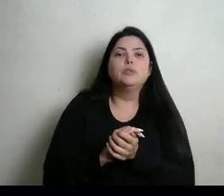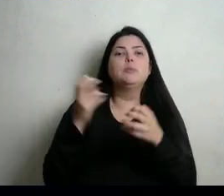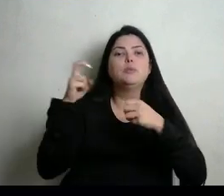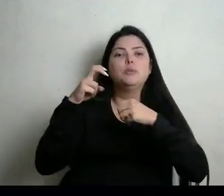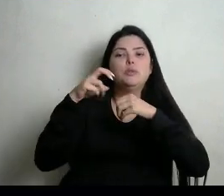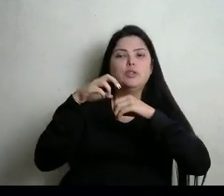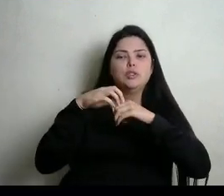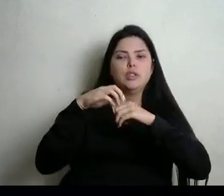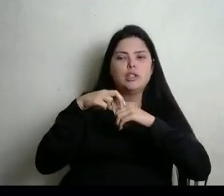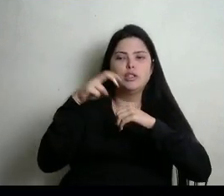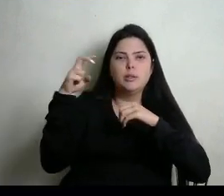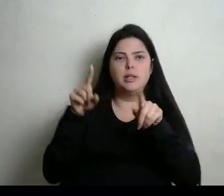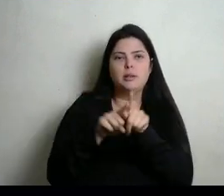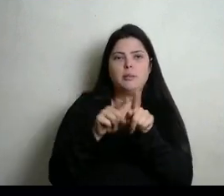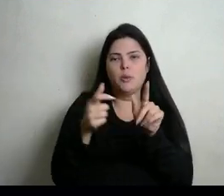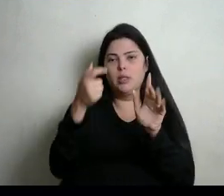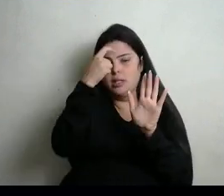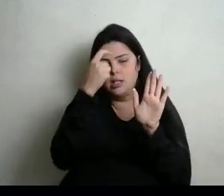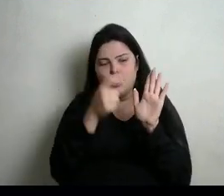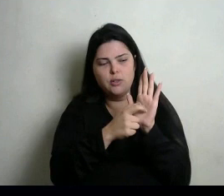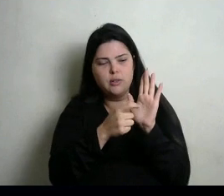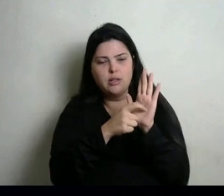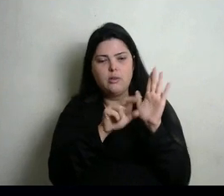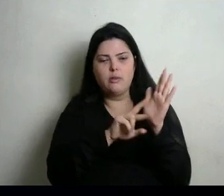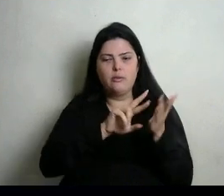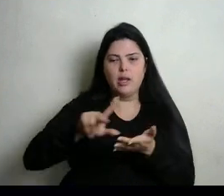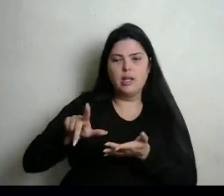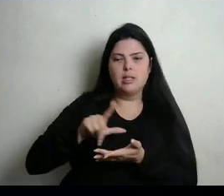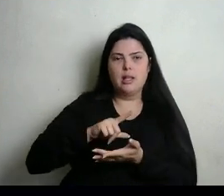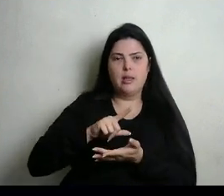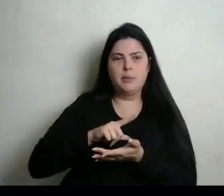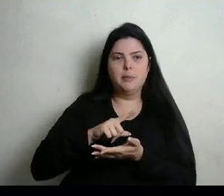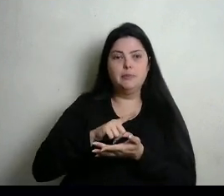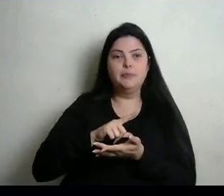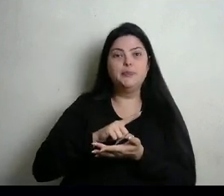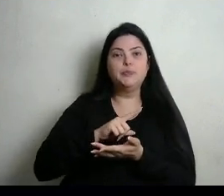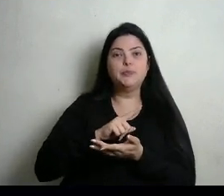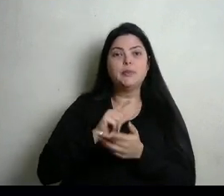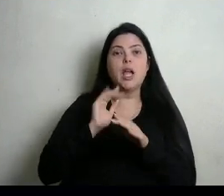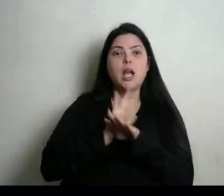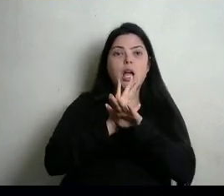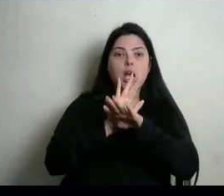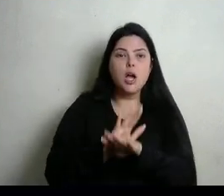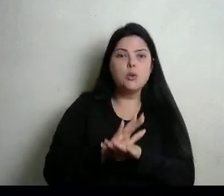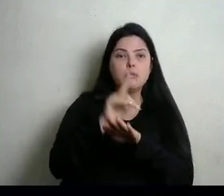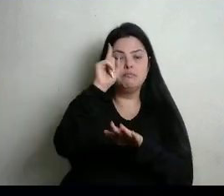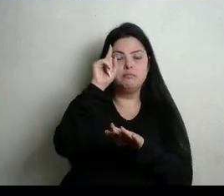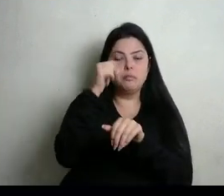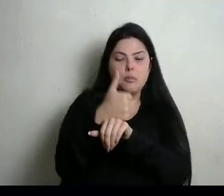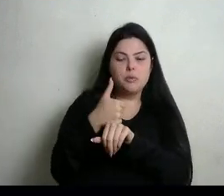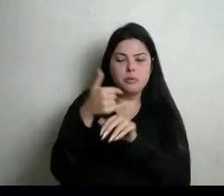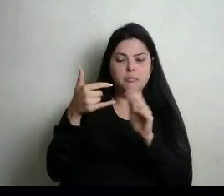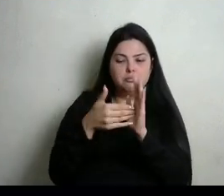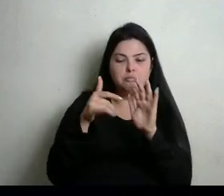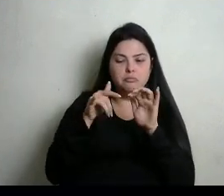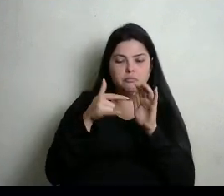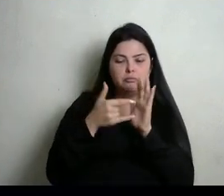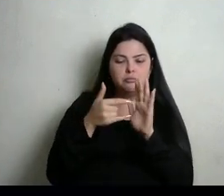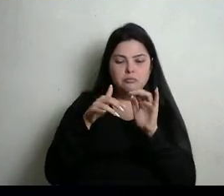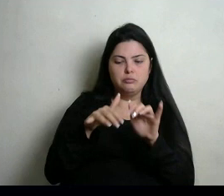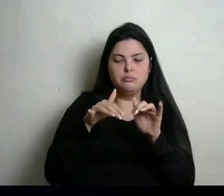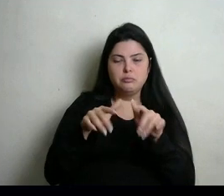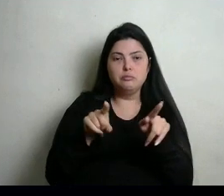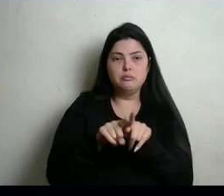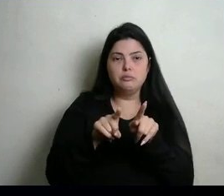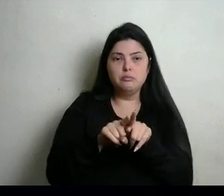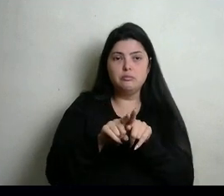chat GPT, todas essas inteligências artificiais, elas podem ajudar o dia a dia do desenvolvedor de software. E aí depois a ideia é